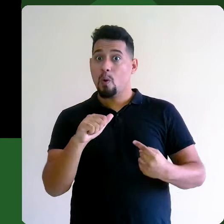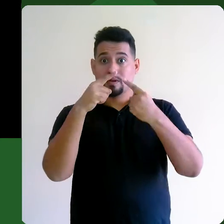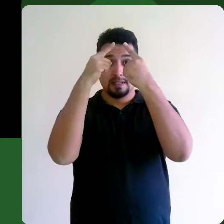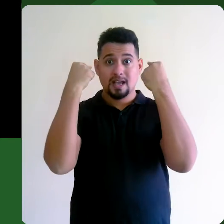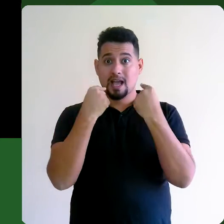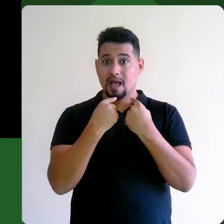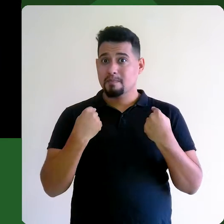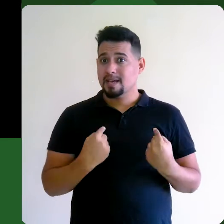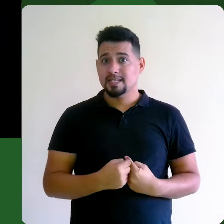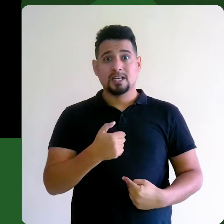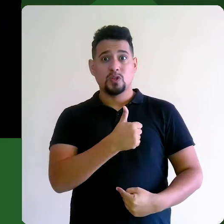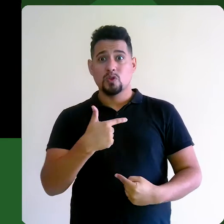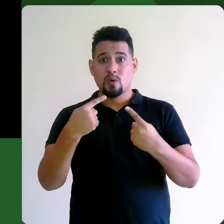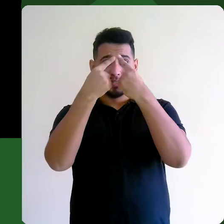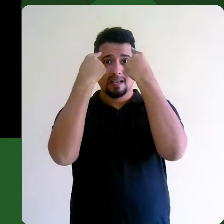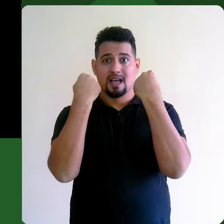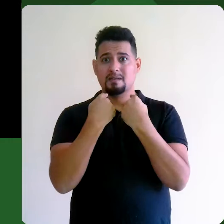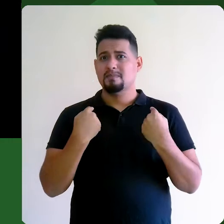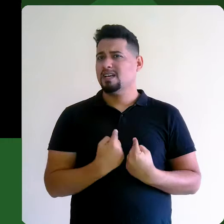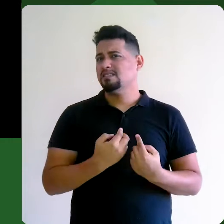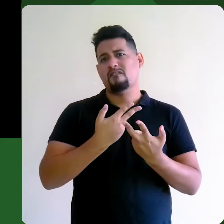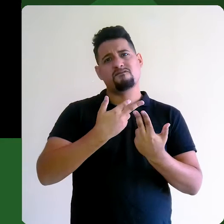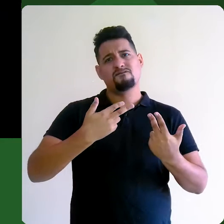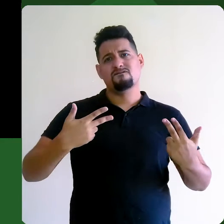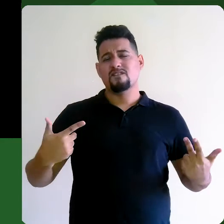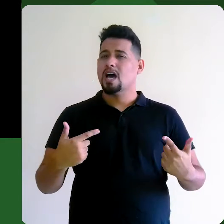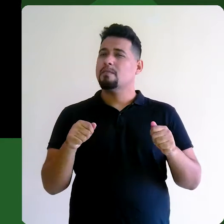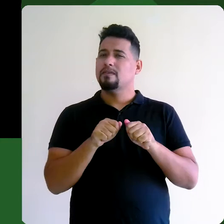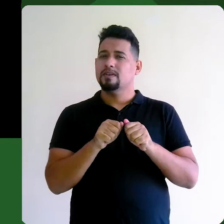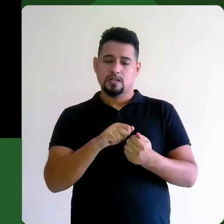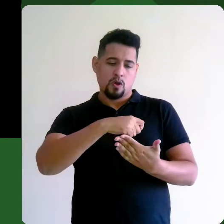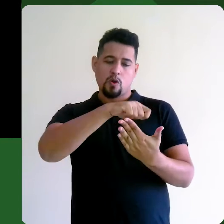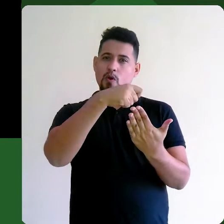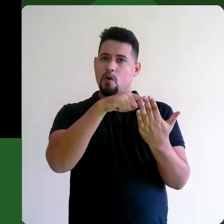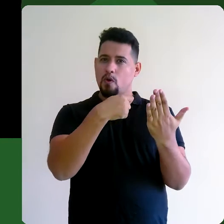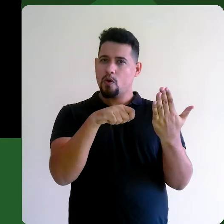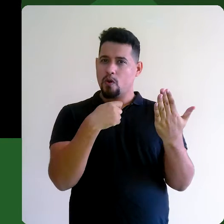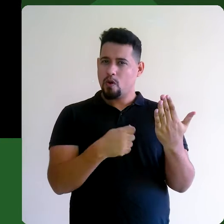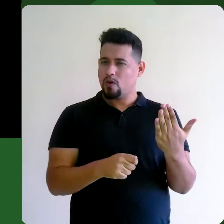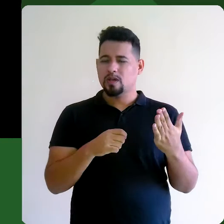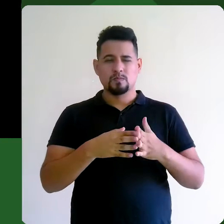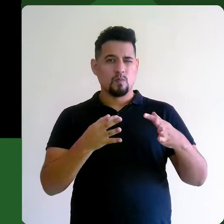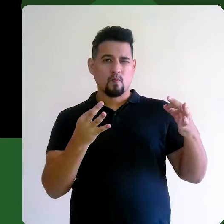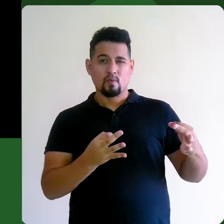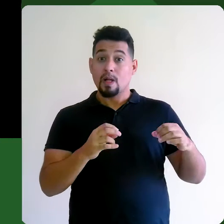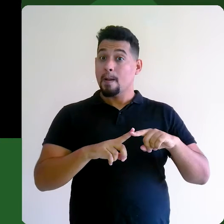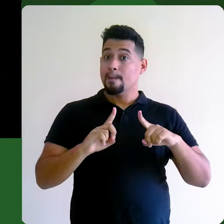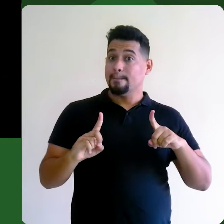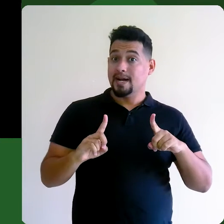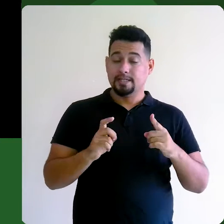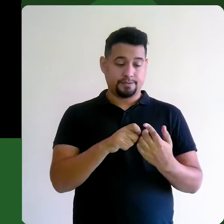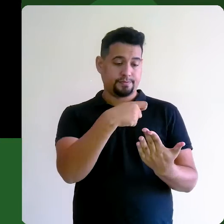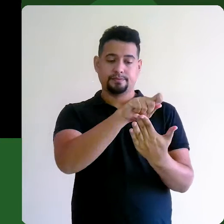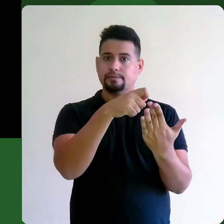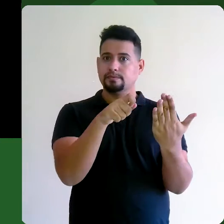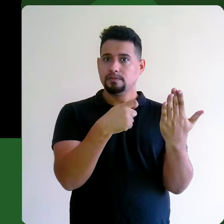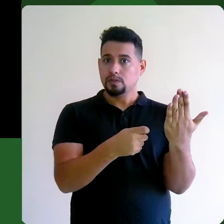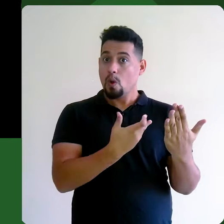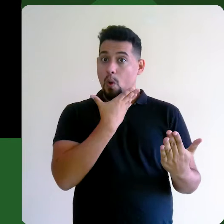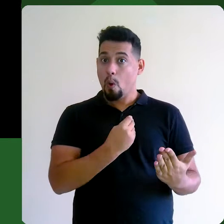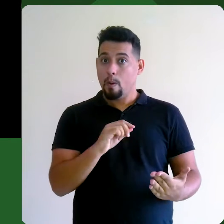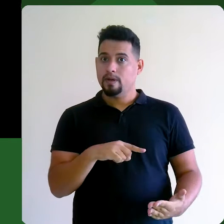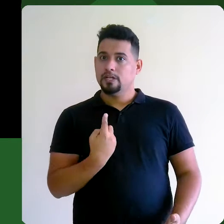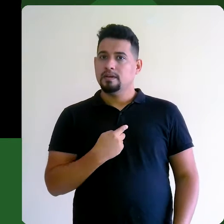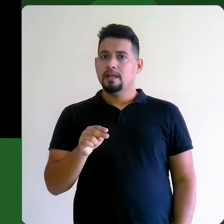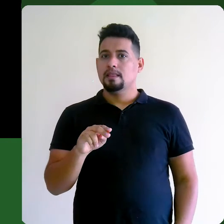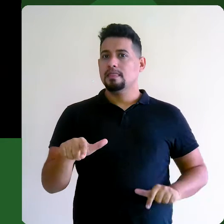12 ou infinitas cabeças, a fim de deixar um croquis bem estilizado, né? No croquis masculino, nós vamos trabalhar